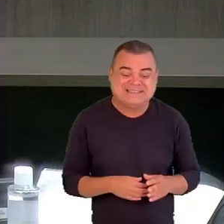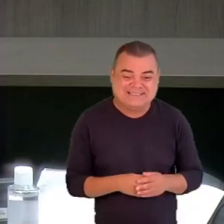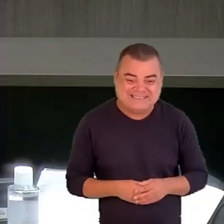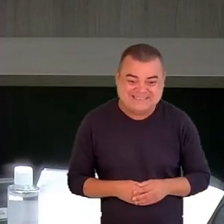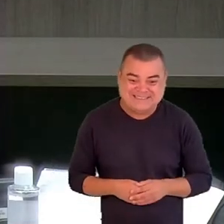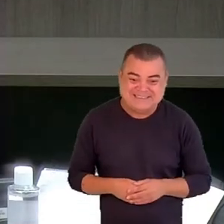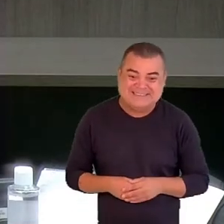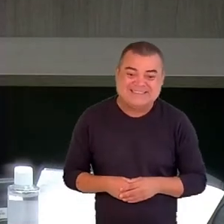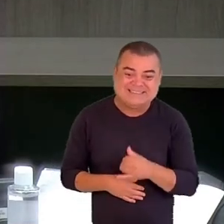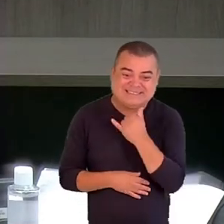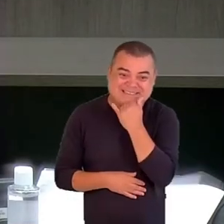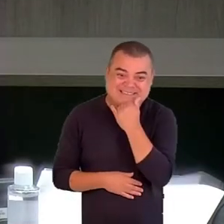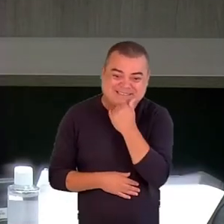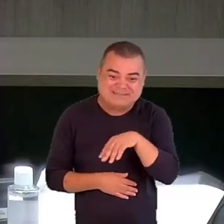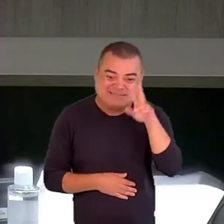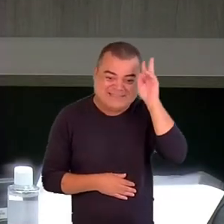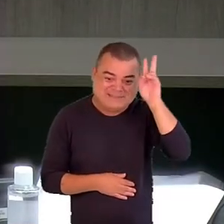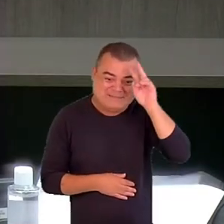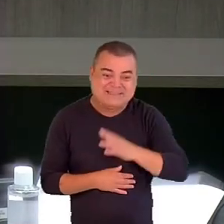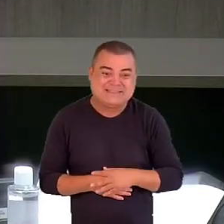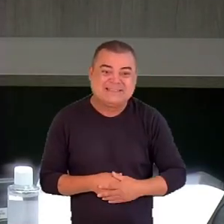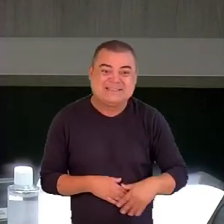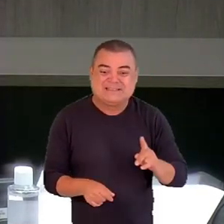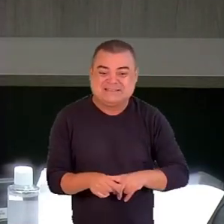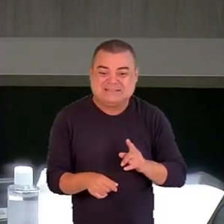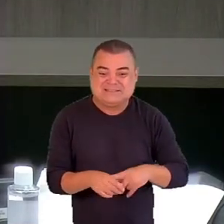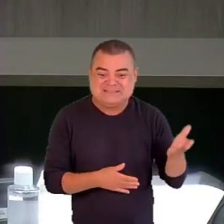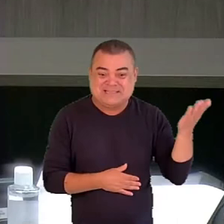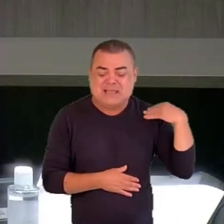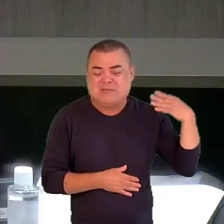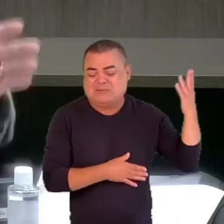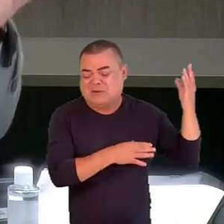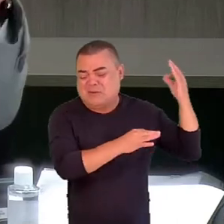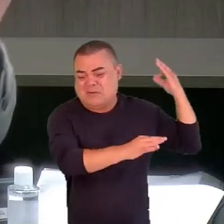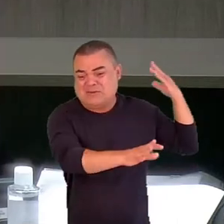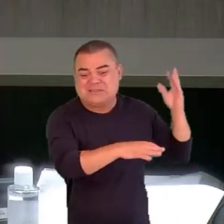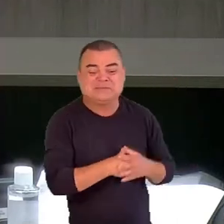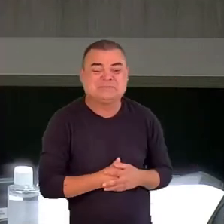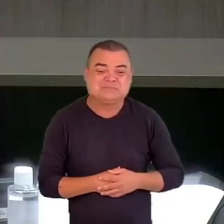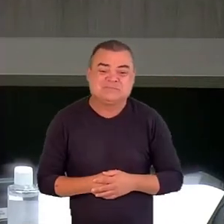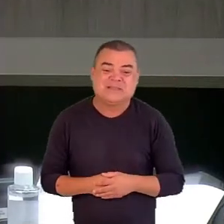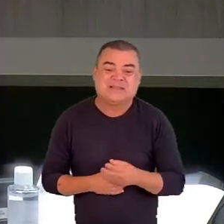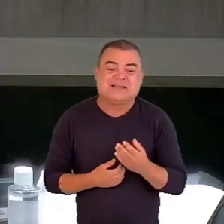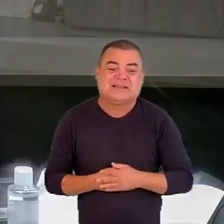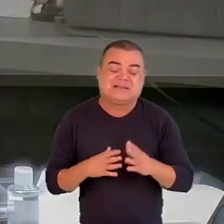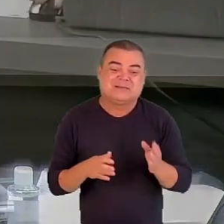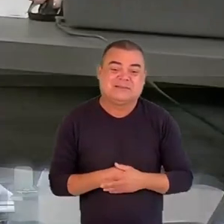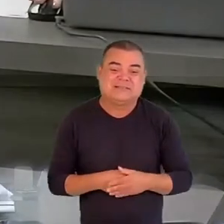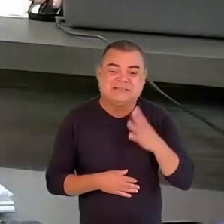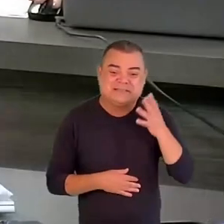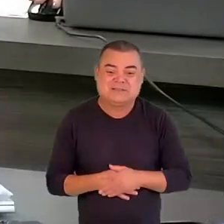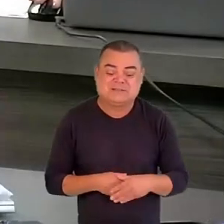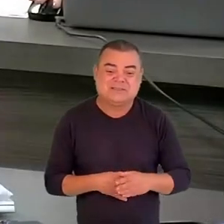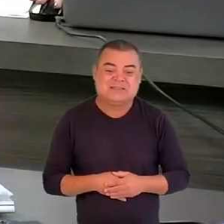Desculpe-me esta lembrança dos tempos que já vão distantes. Com a palavra, então, o conselheiro Rinaldo.